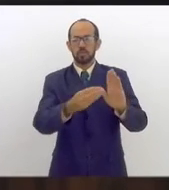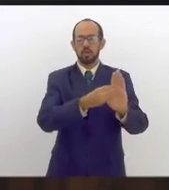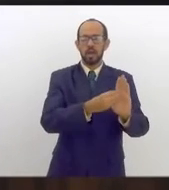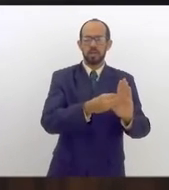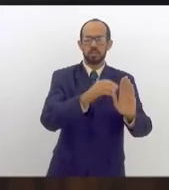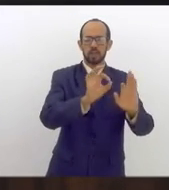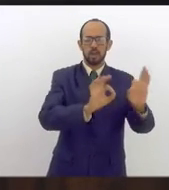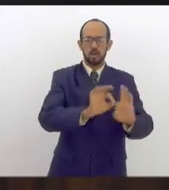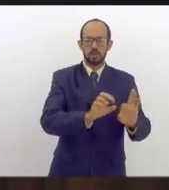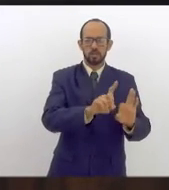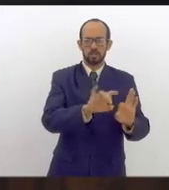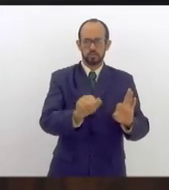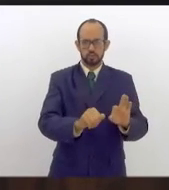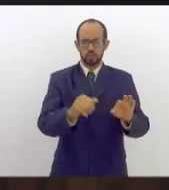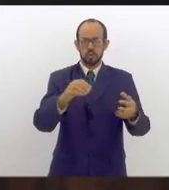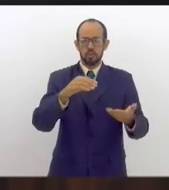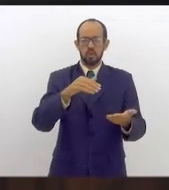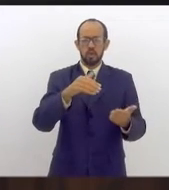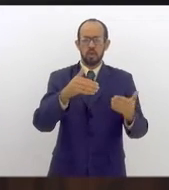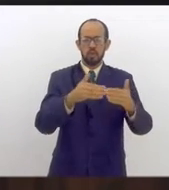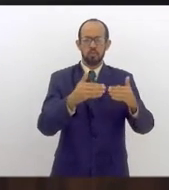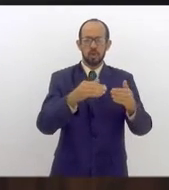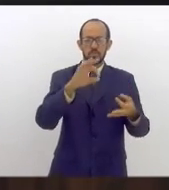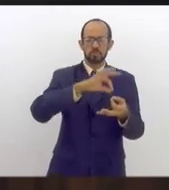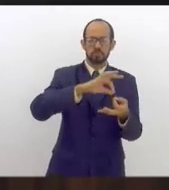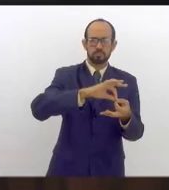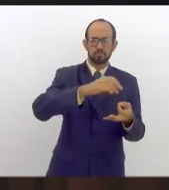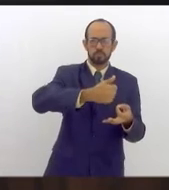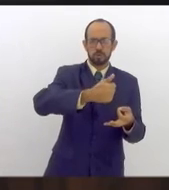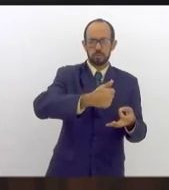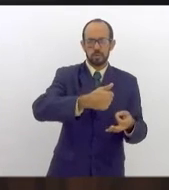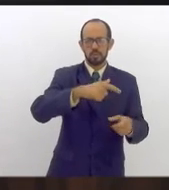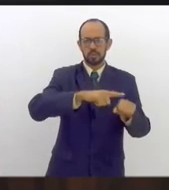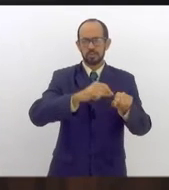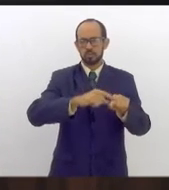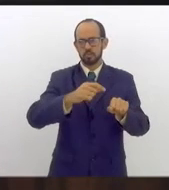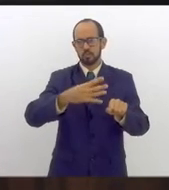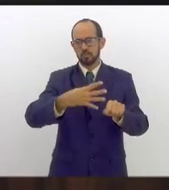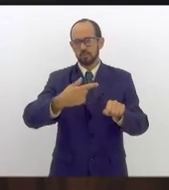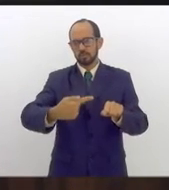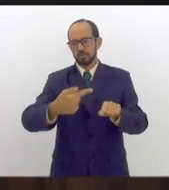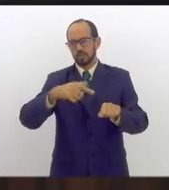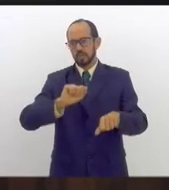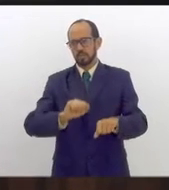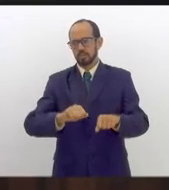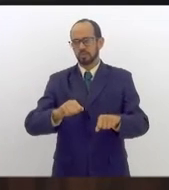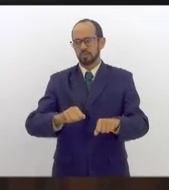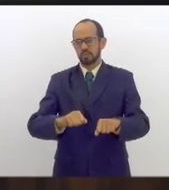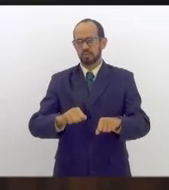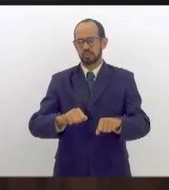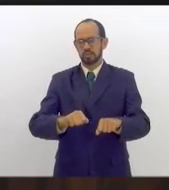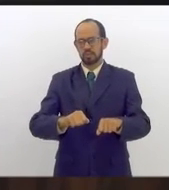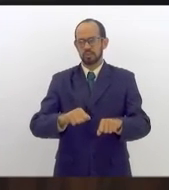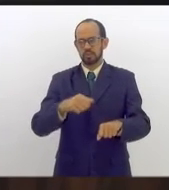o inciso 1º do artigo 47 do Regimento Interno e tramitação ordinária em primeira discussão. Projeto de lei número